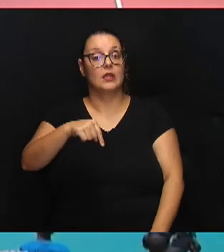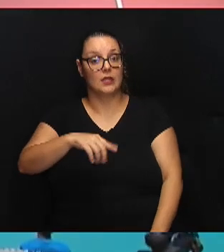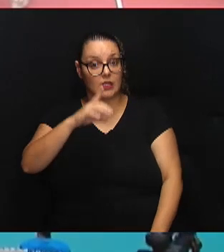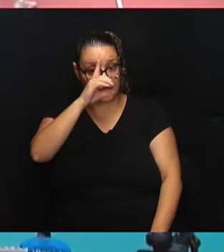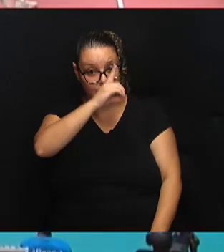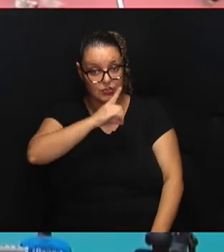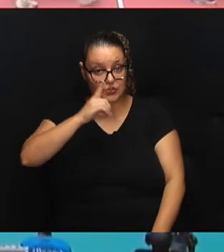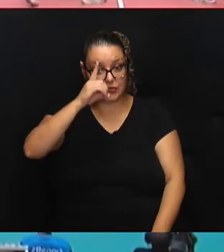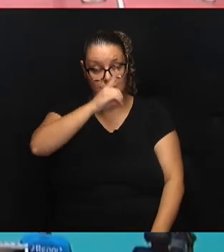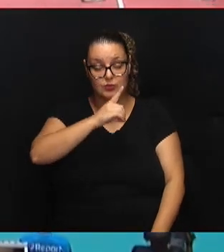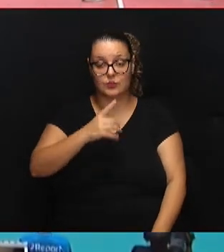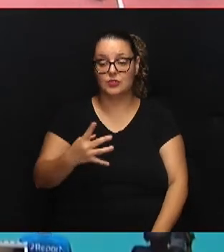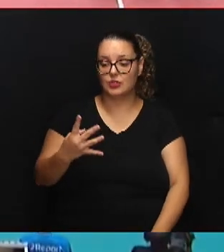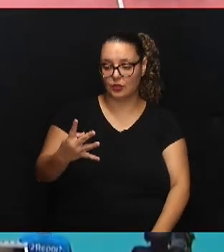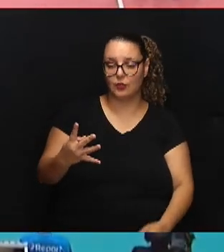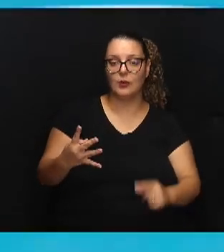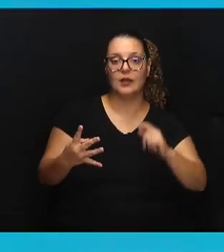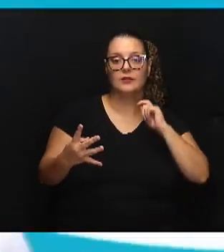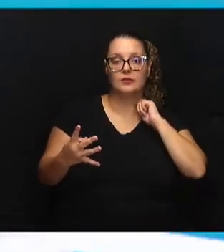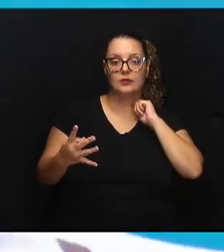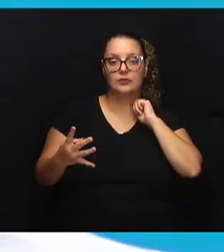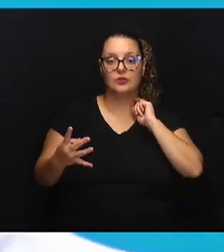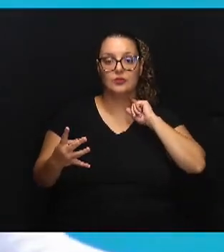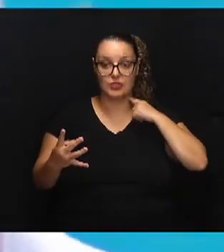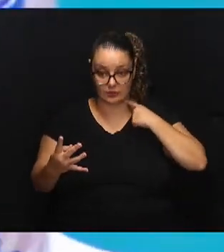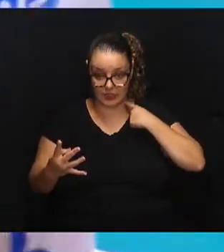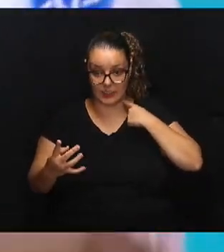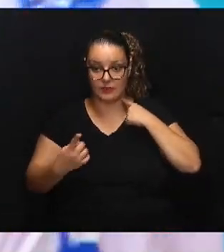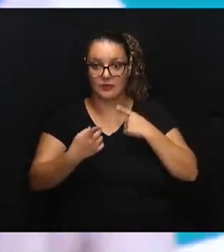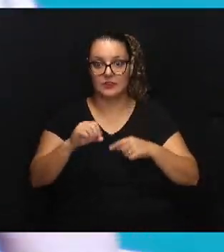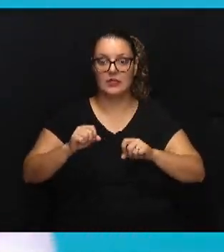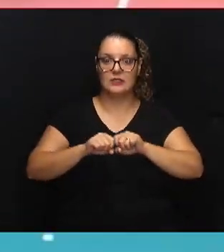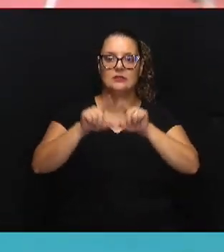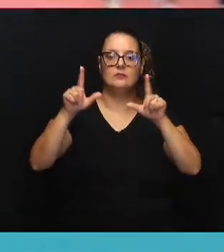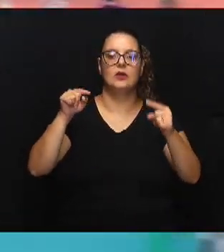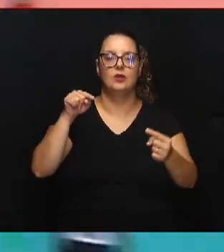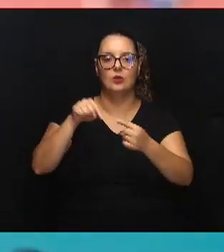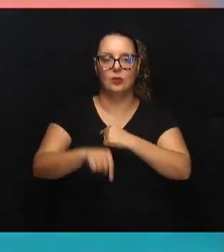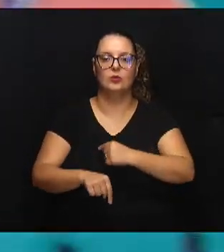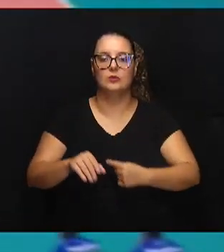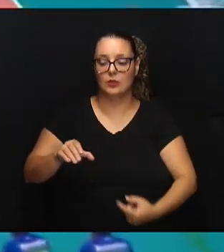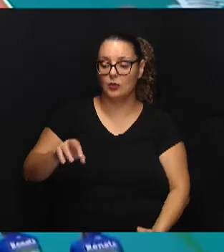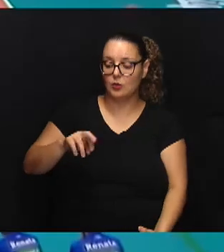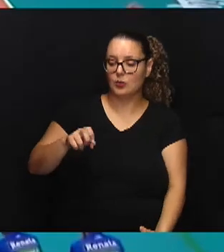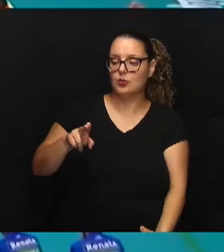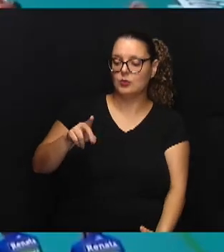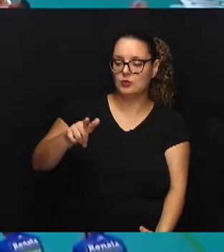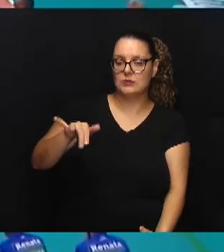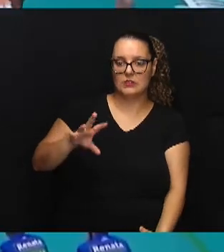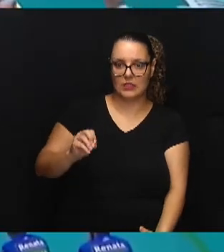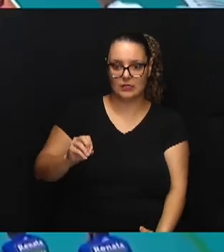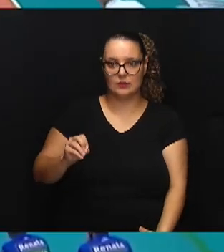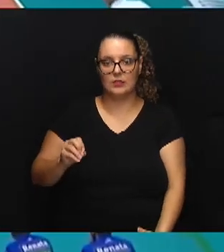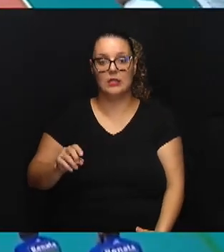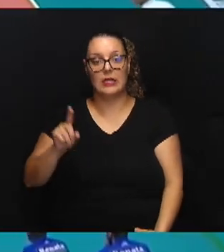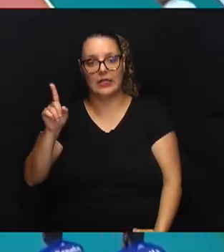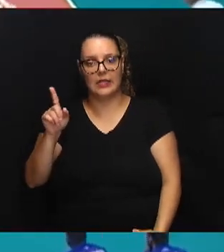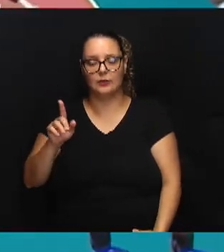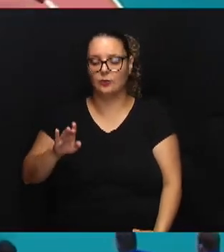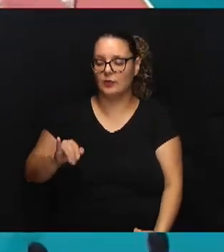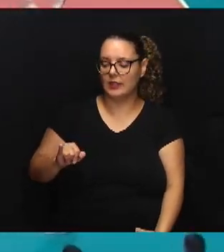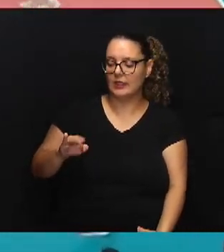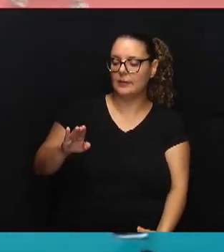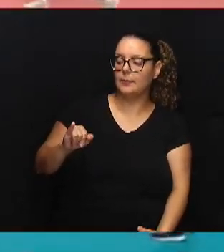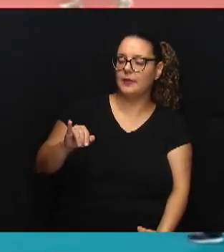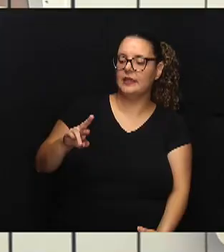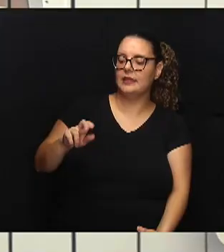domingo, dia 4 de maio, 10 horas da manhã, contra o Cruzeiro, no ginásio Ibirapuera, em